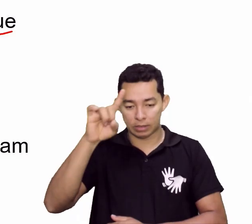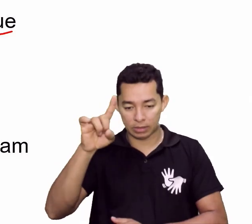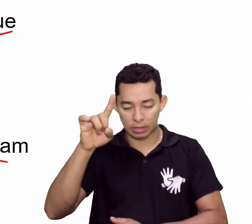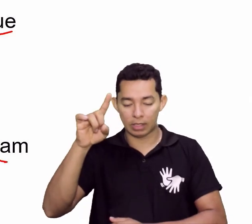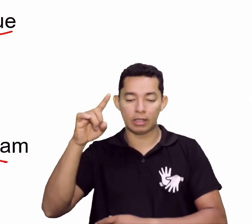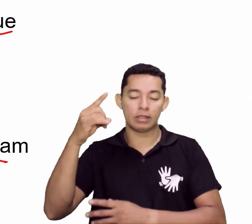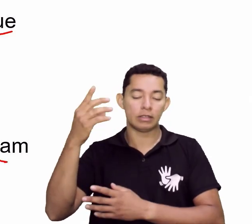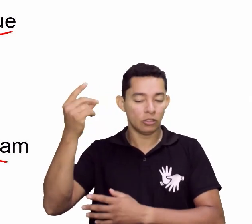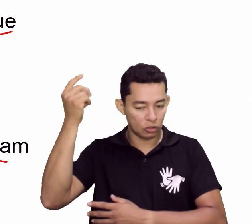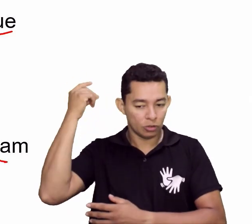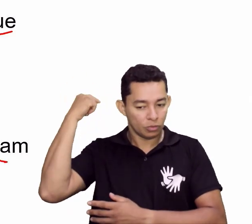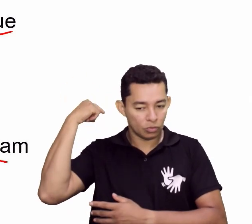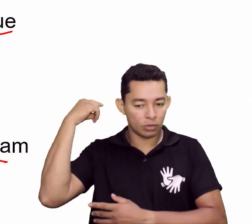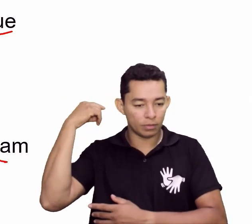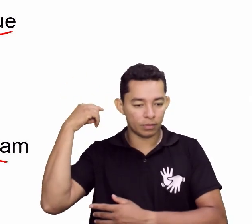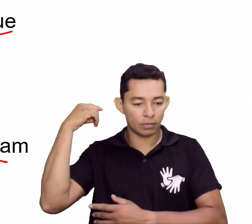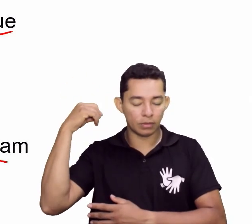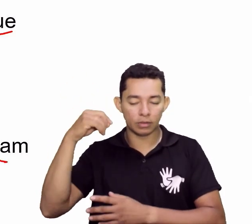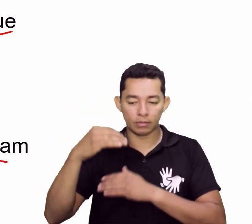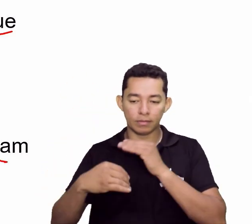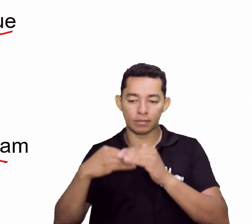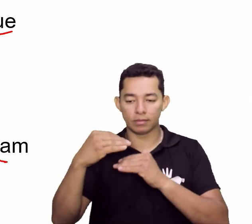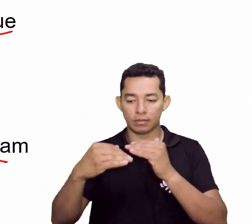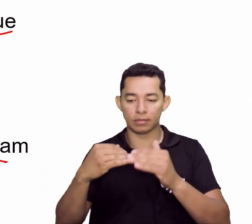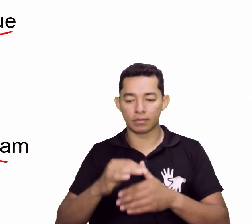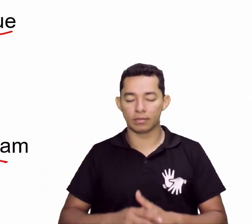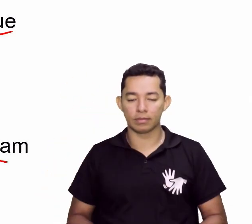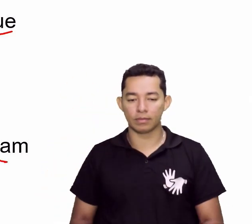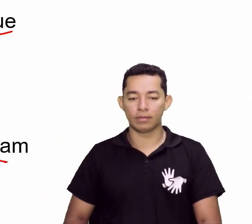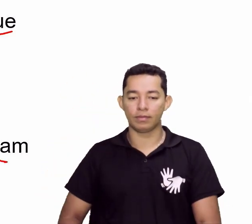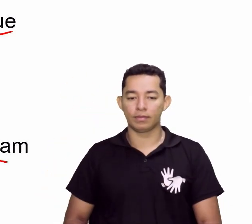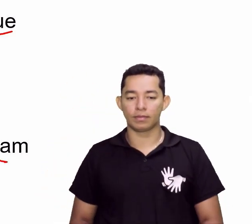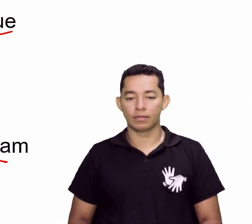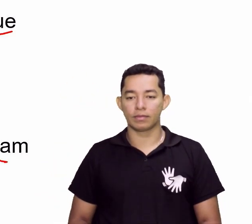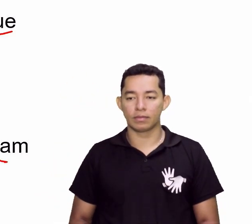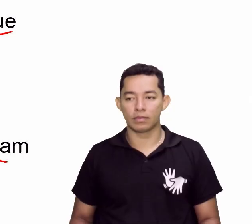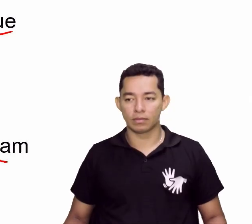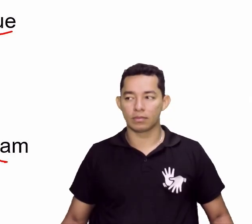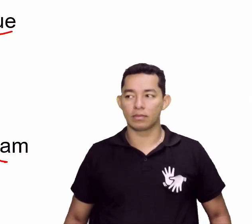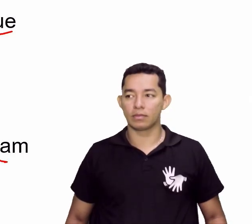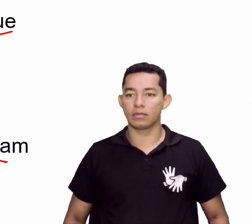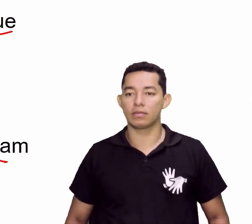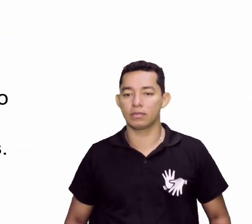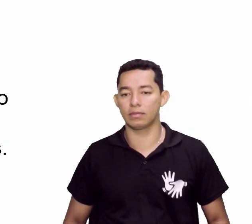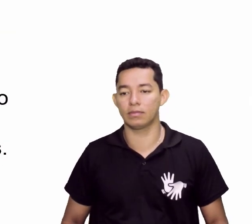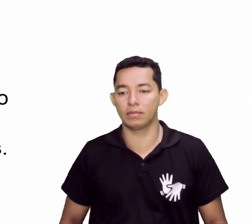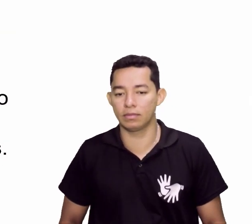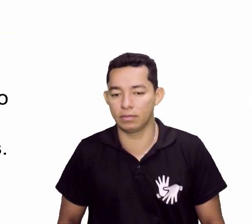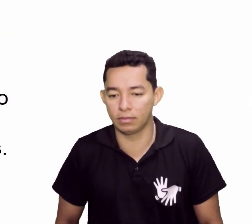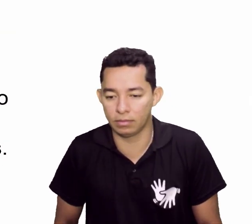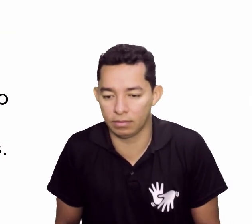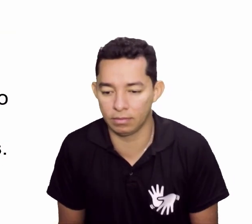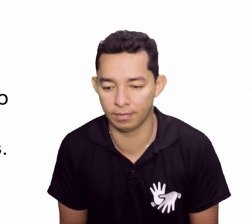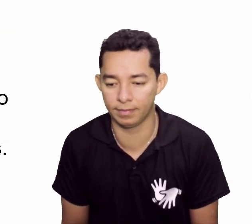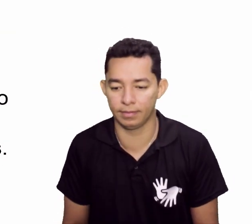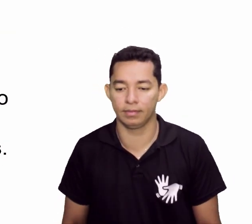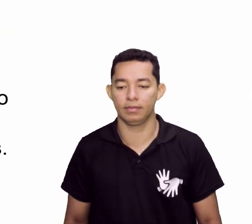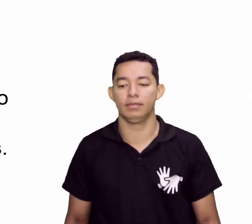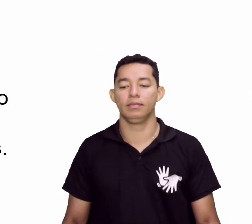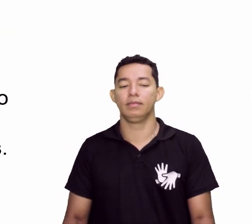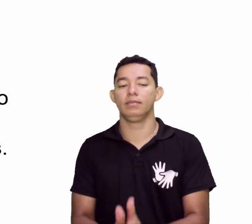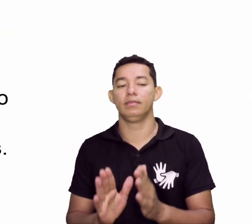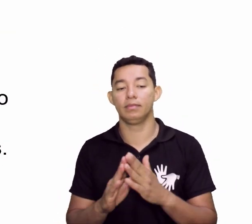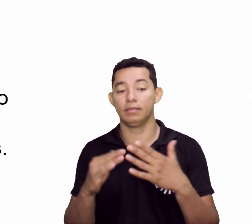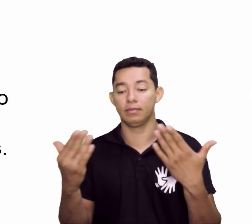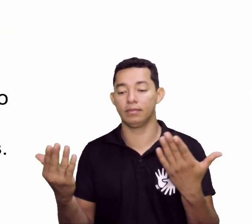época em que foram produzidas. Beleza? Dito isso, agora é nós. Qual